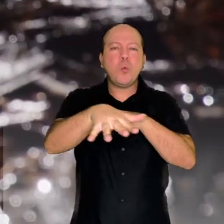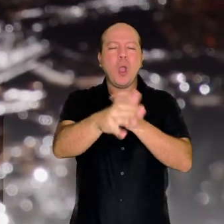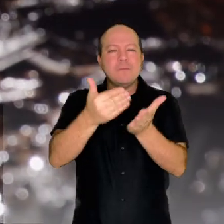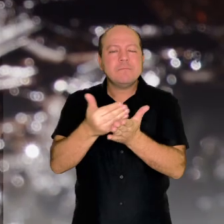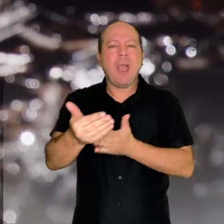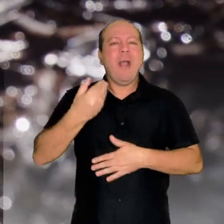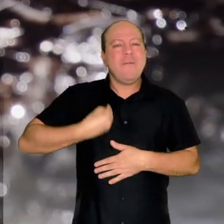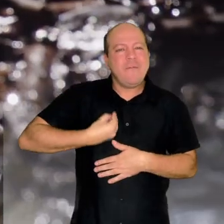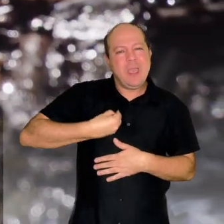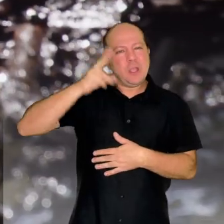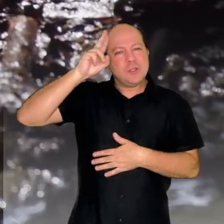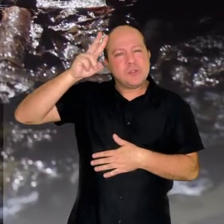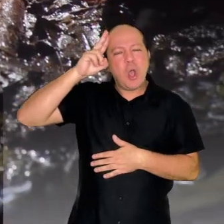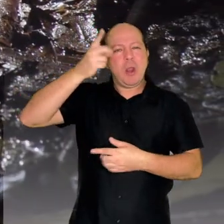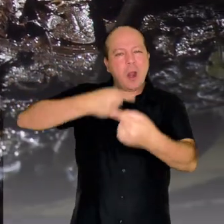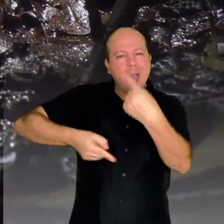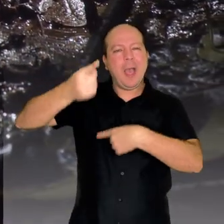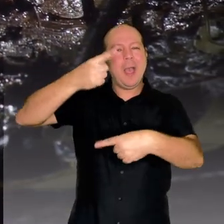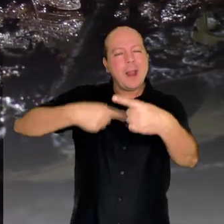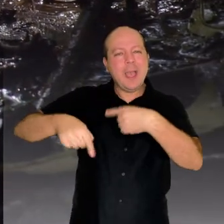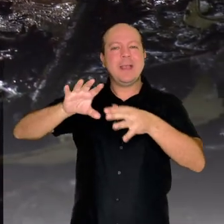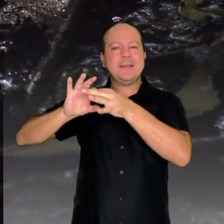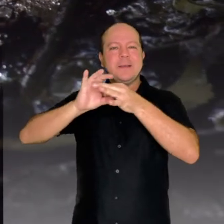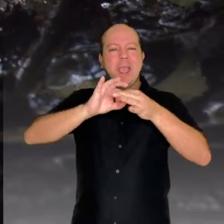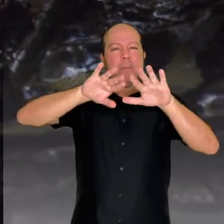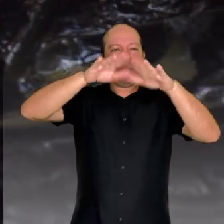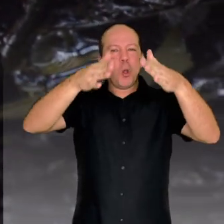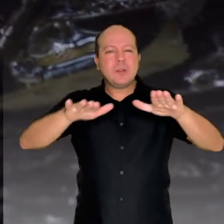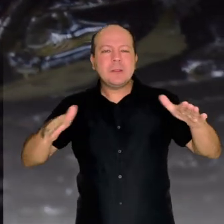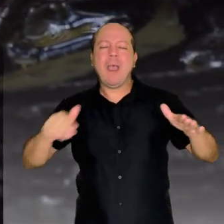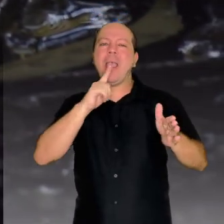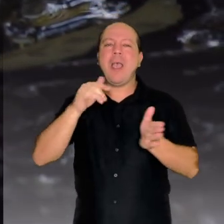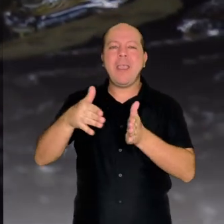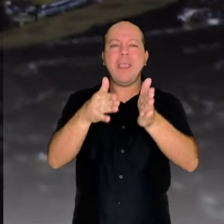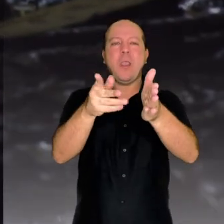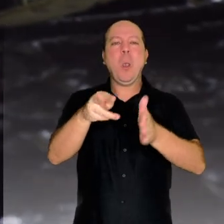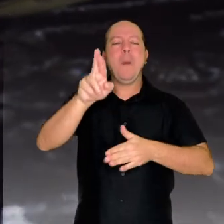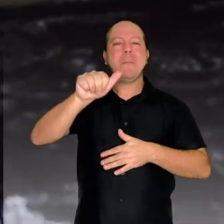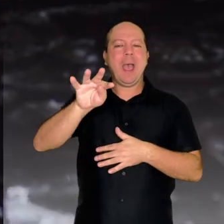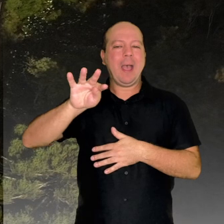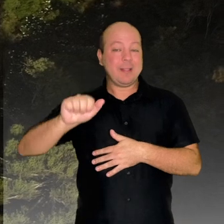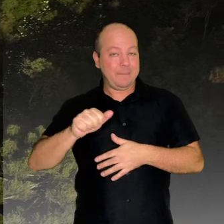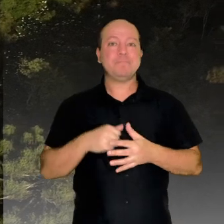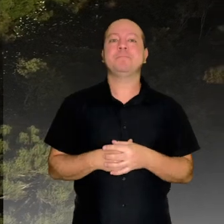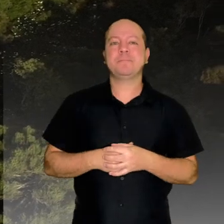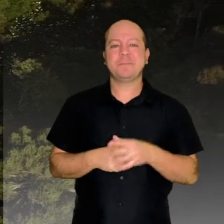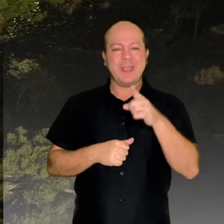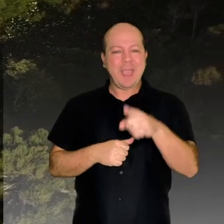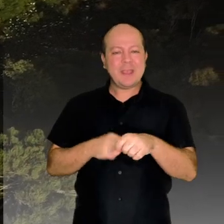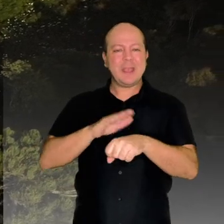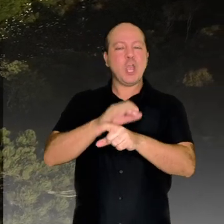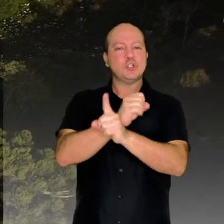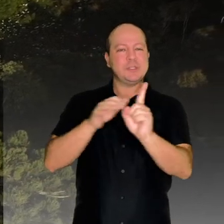que sustentam vidas e contam histórias de um ciclo que conecta montanhas à imensidão do Rio da Prata. É aqui,